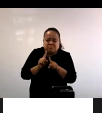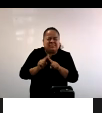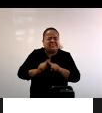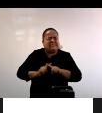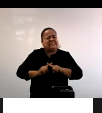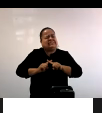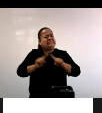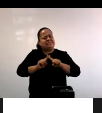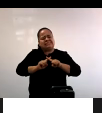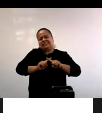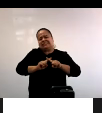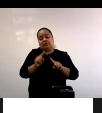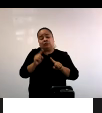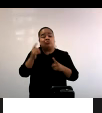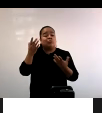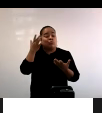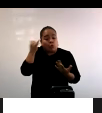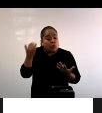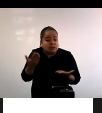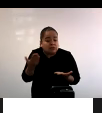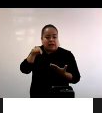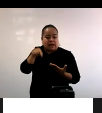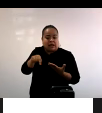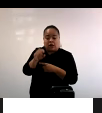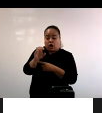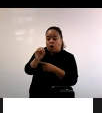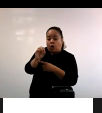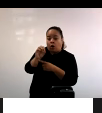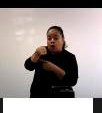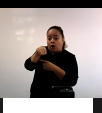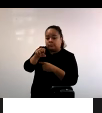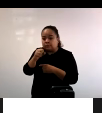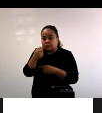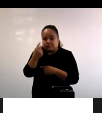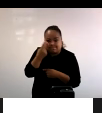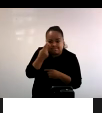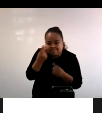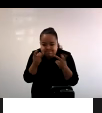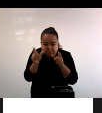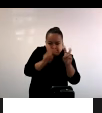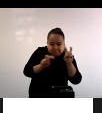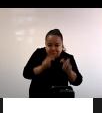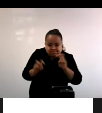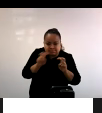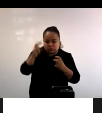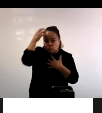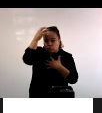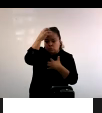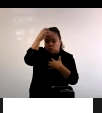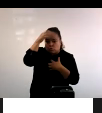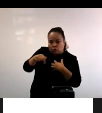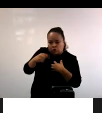por isso a OMS segue monitorando de perto a varíola do símil. Então, qualquer mudança